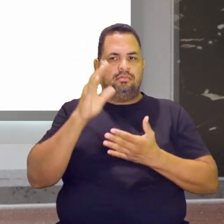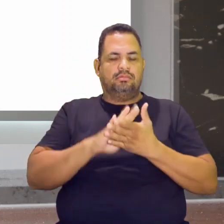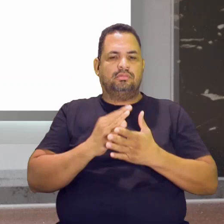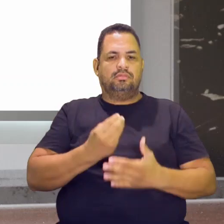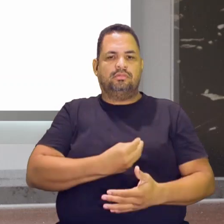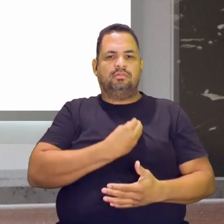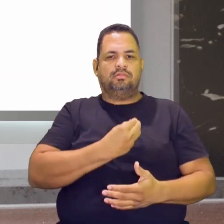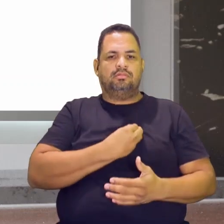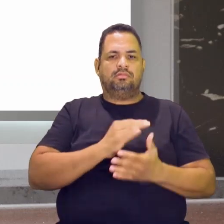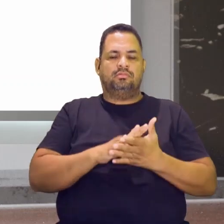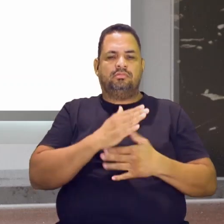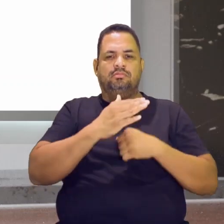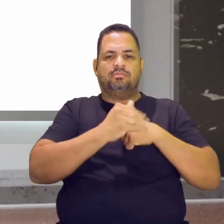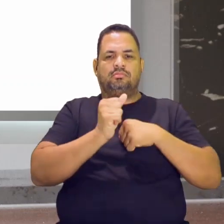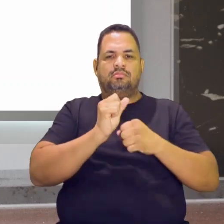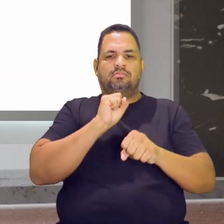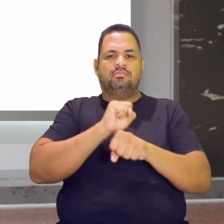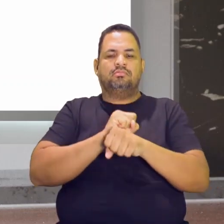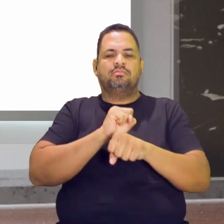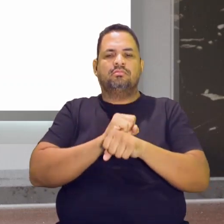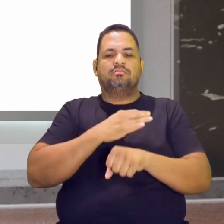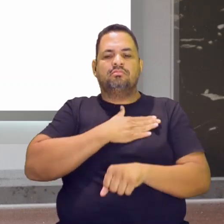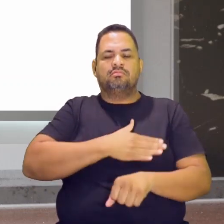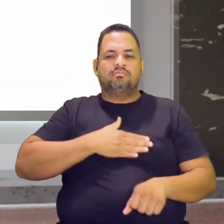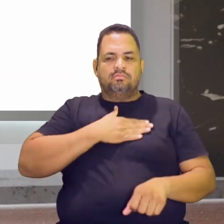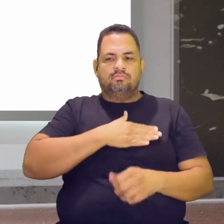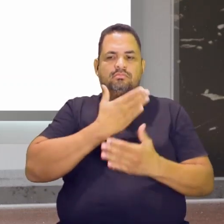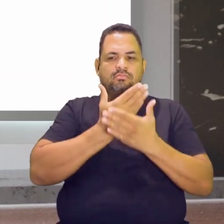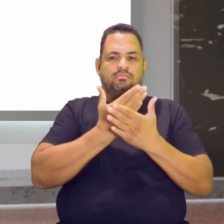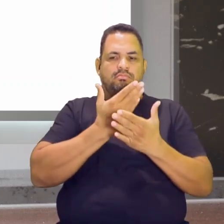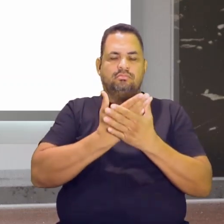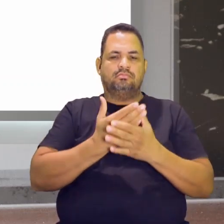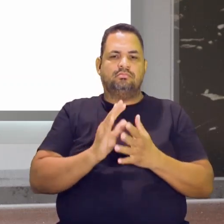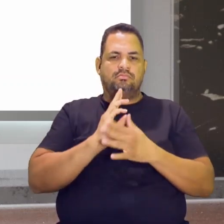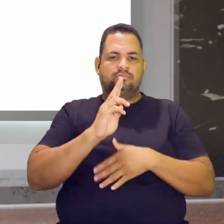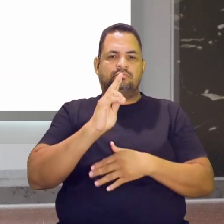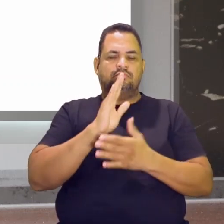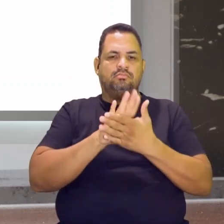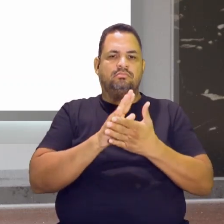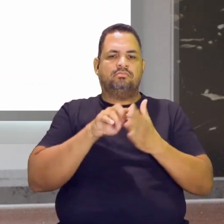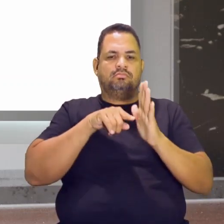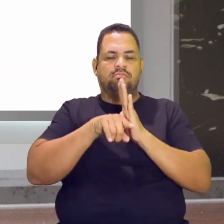da vida. Queridos, espero que vocês tenham gostado dessa aula. Continue